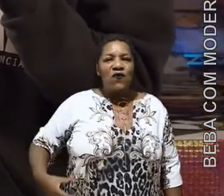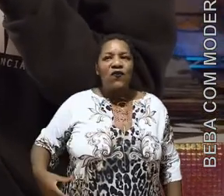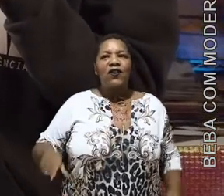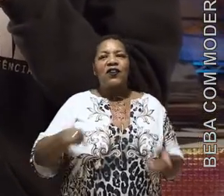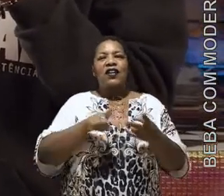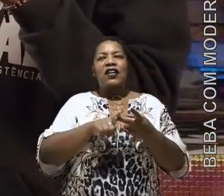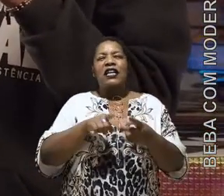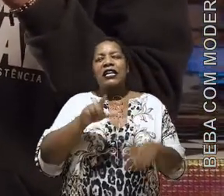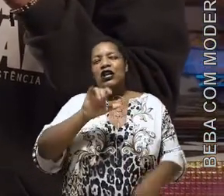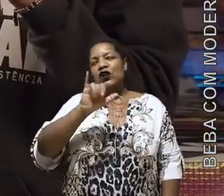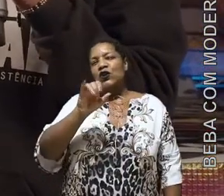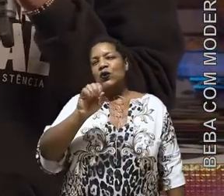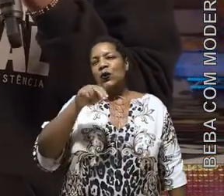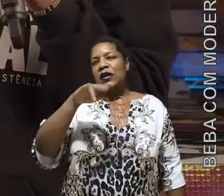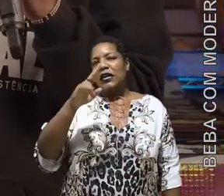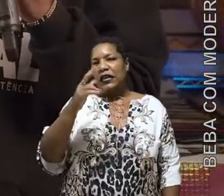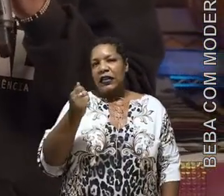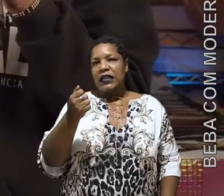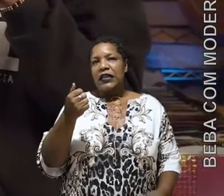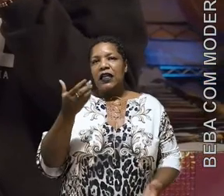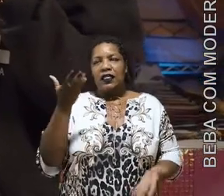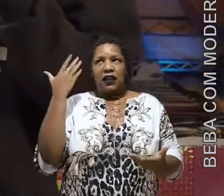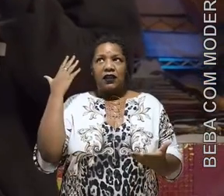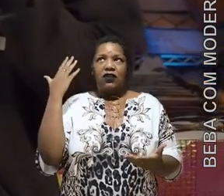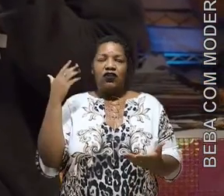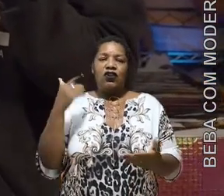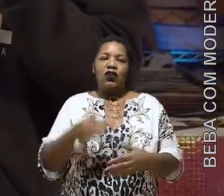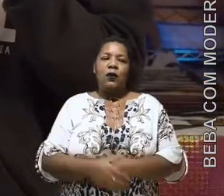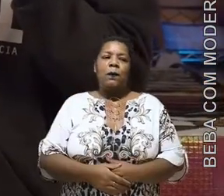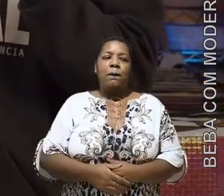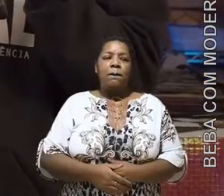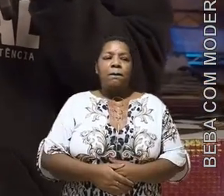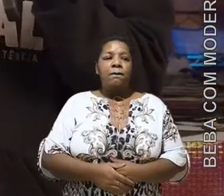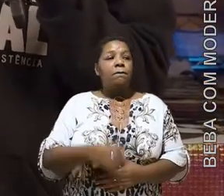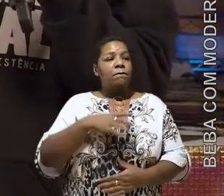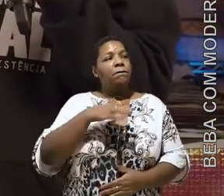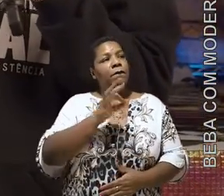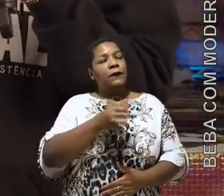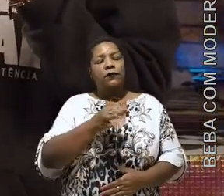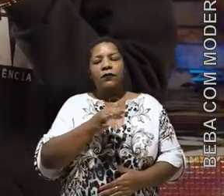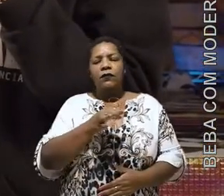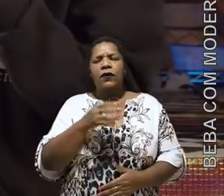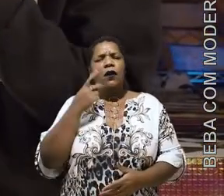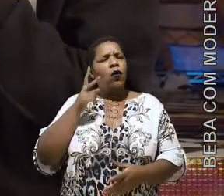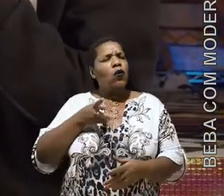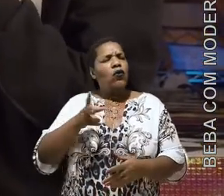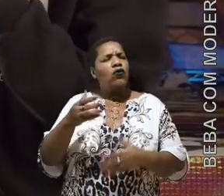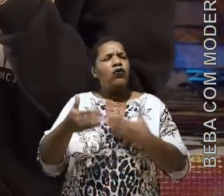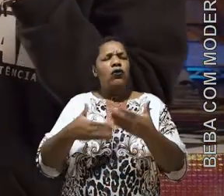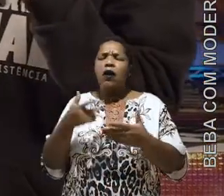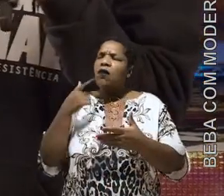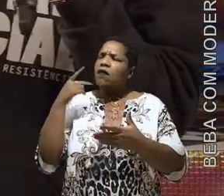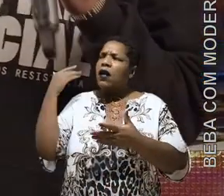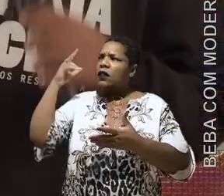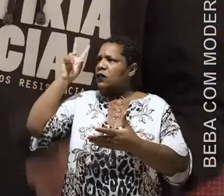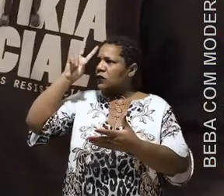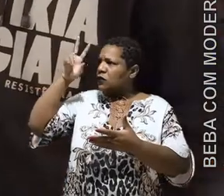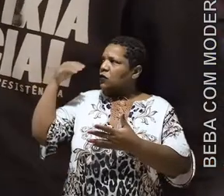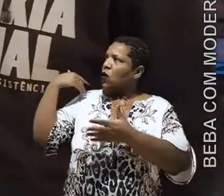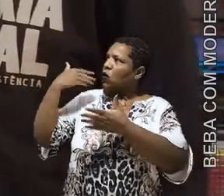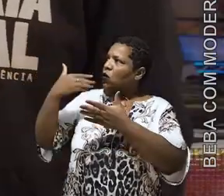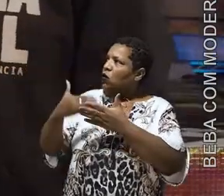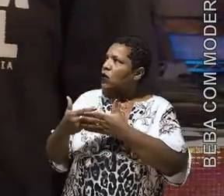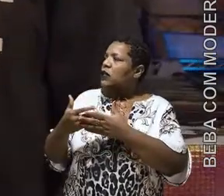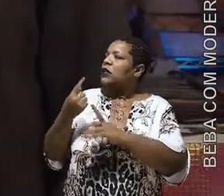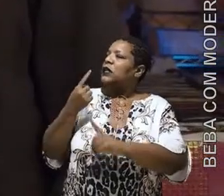gente canta hoje Traz esse tema das Veraneio Vascaína da saca da Oi Aninha é das antigas percepciona de hoje